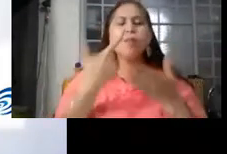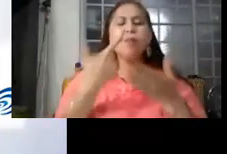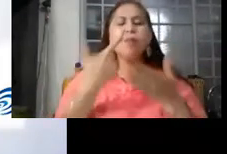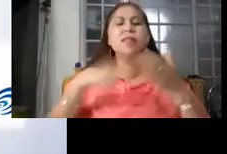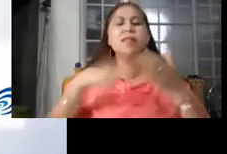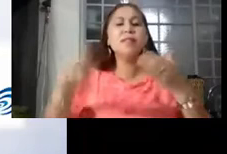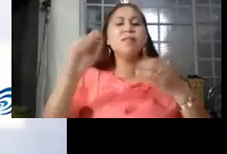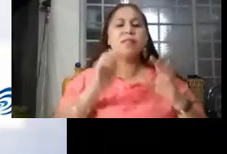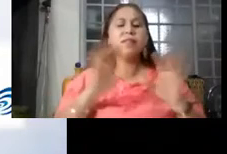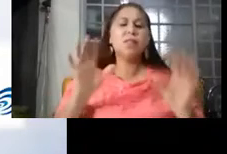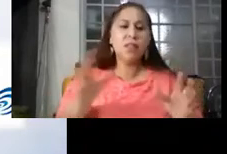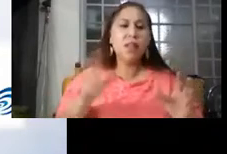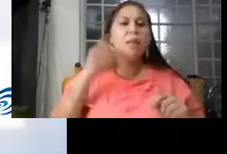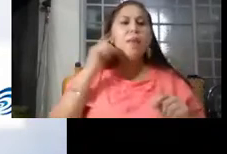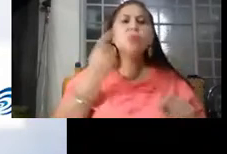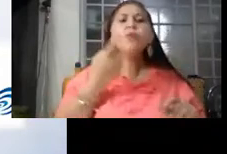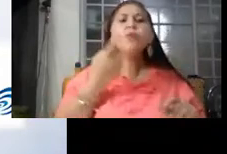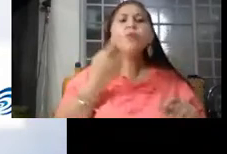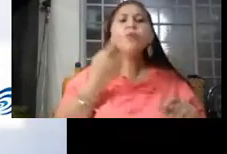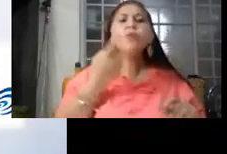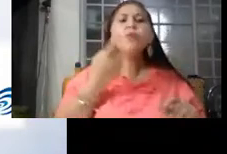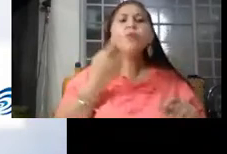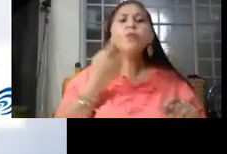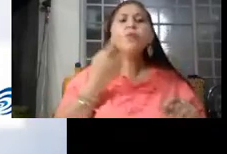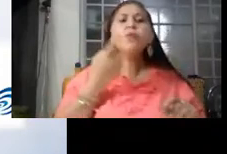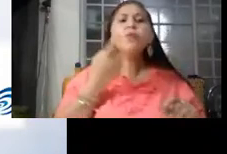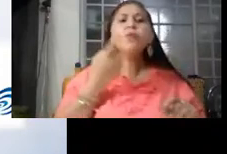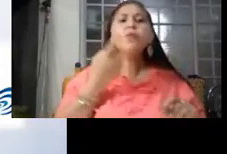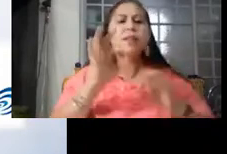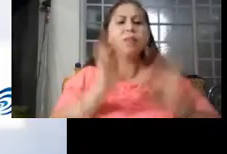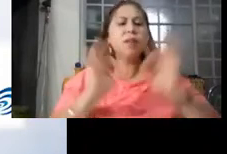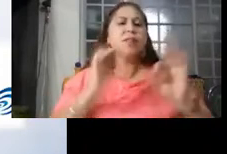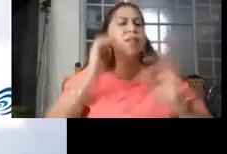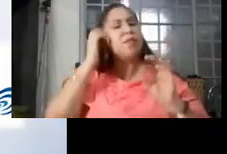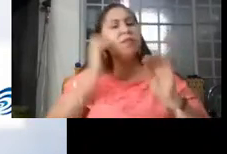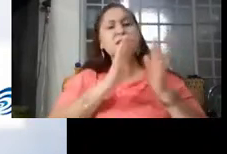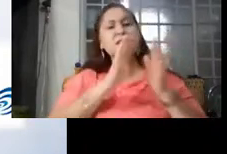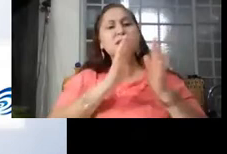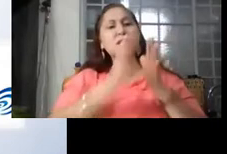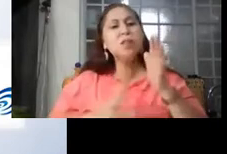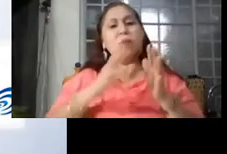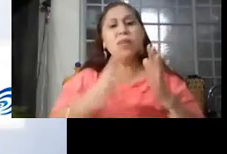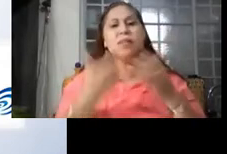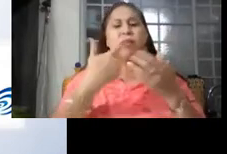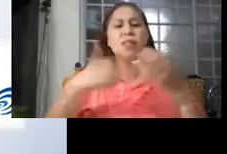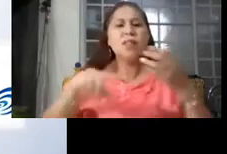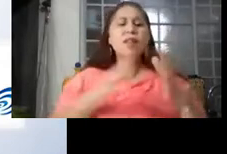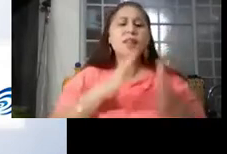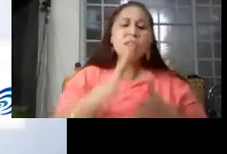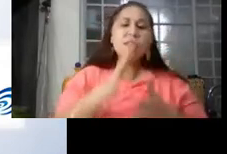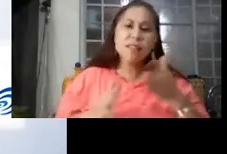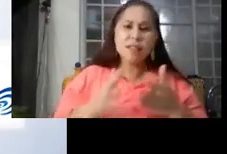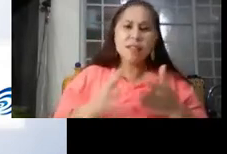Quantas línguas existem? Mas os surdos, mundialmente, eles se organizaram e existem inúmeras línguas